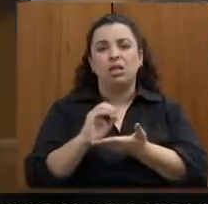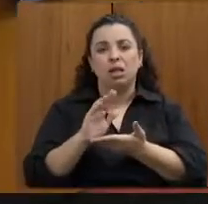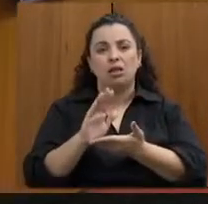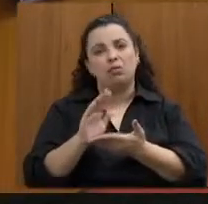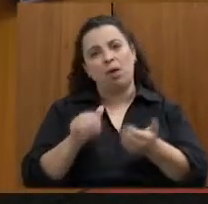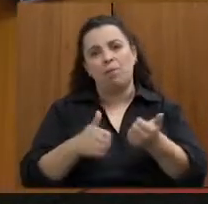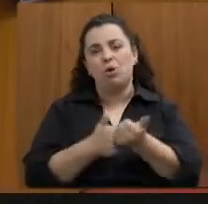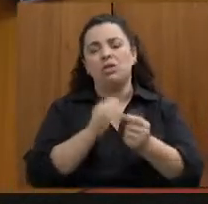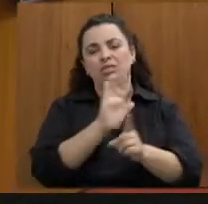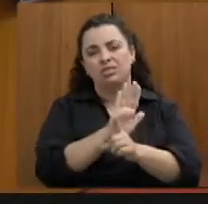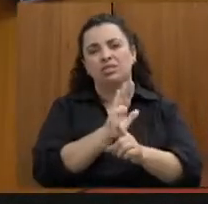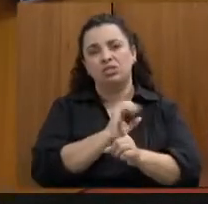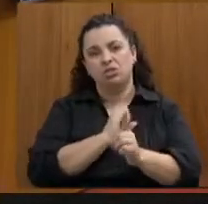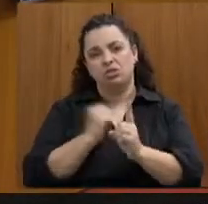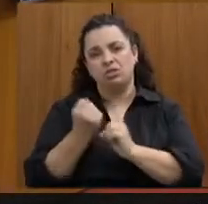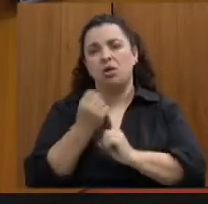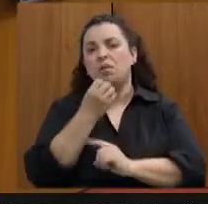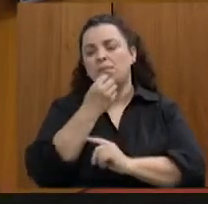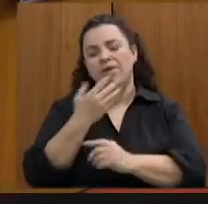Obrigada.